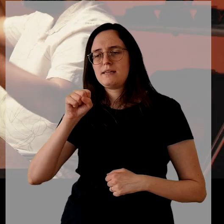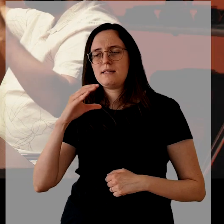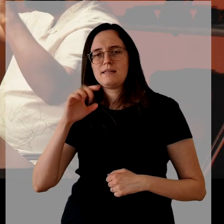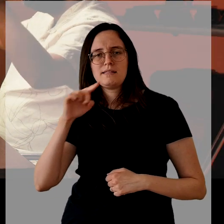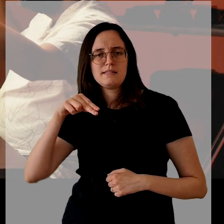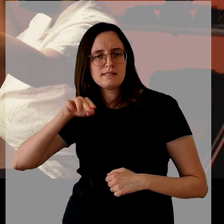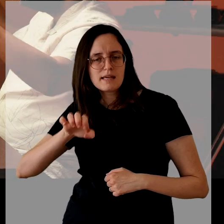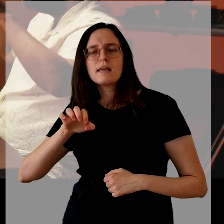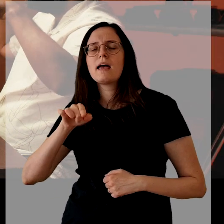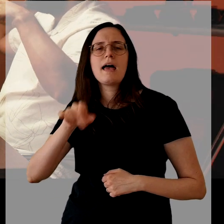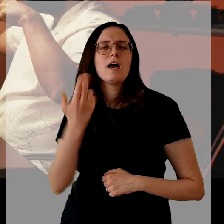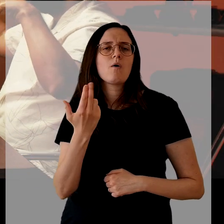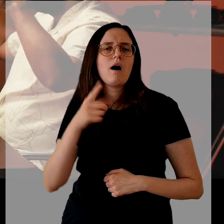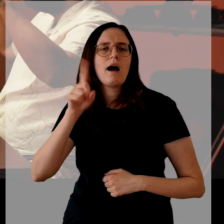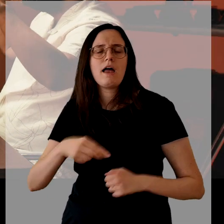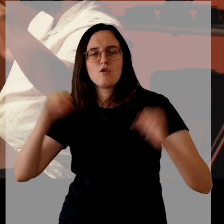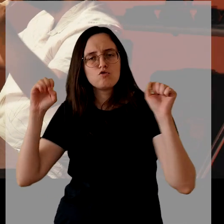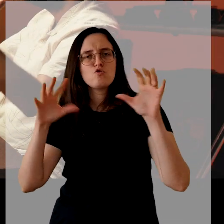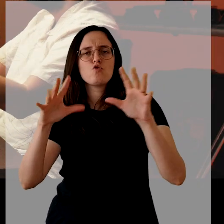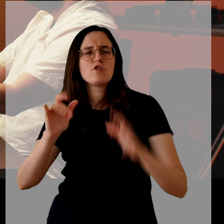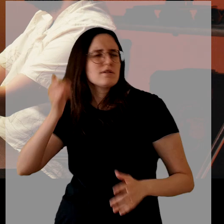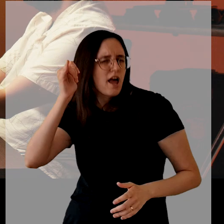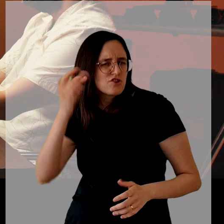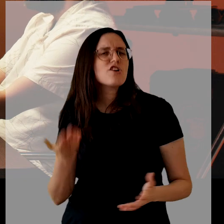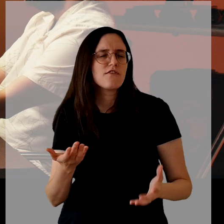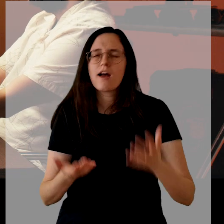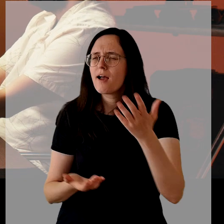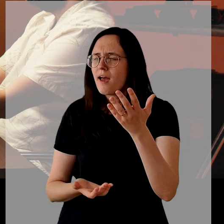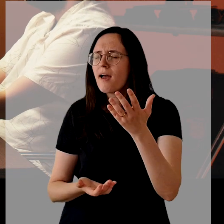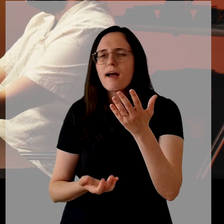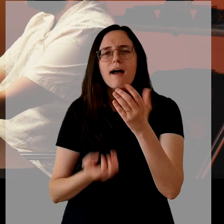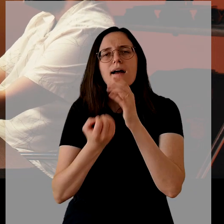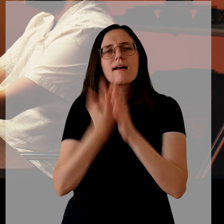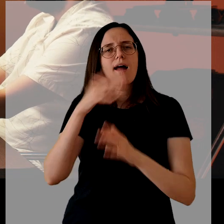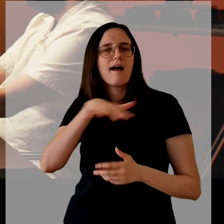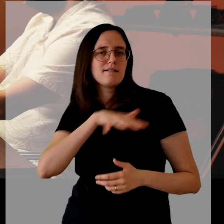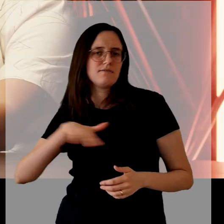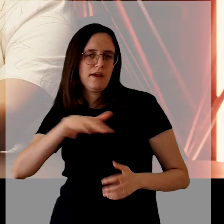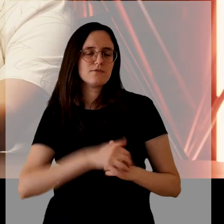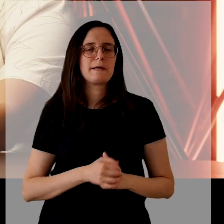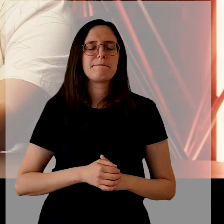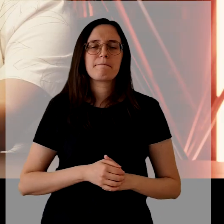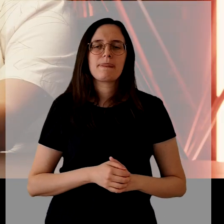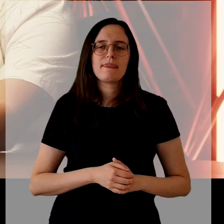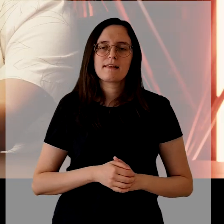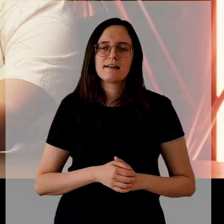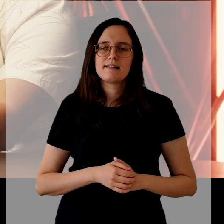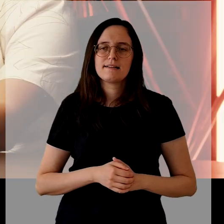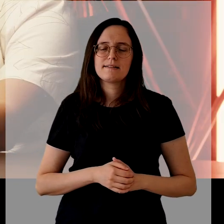cena, colocar luz, toda a narrativa. Isso, e criar esse universo, né? Então,